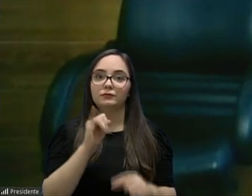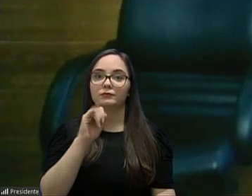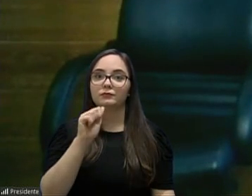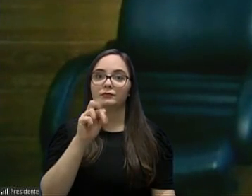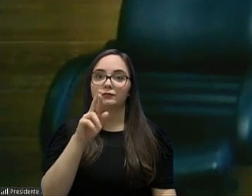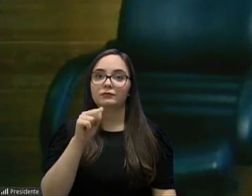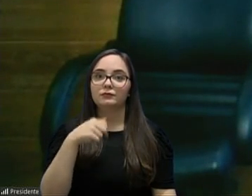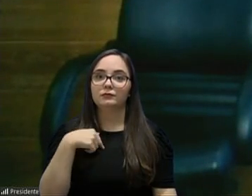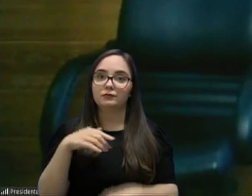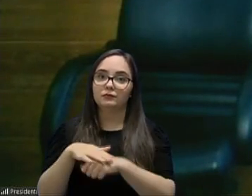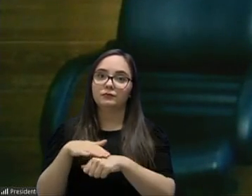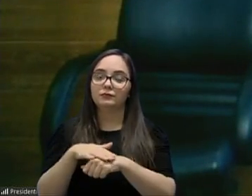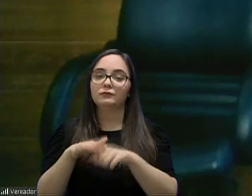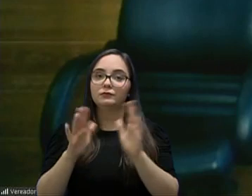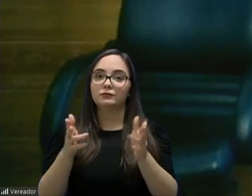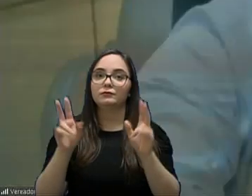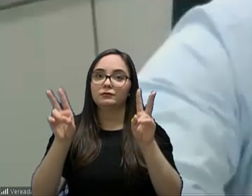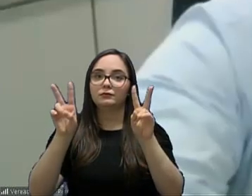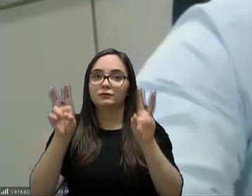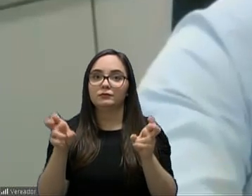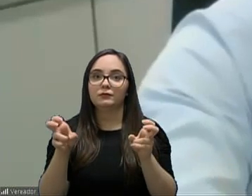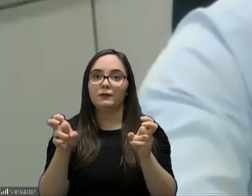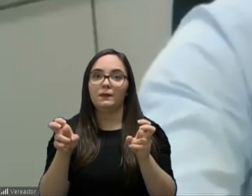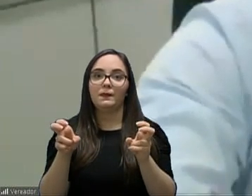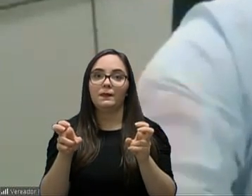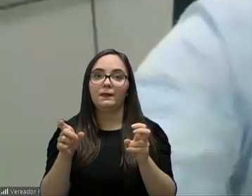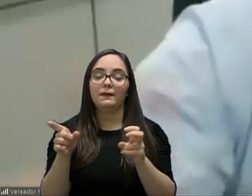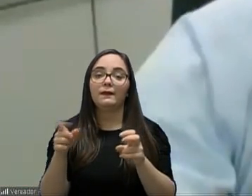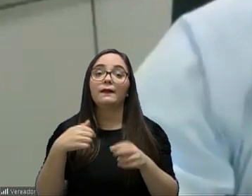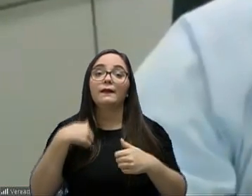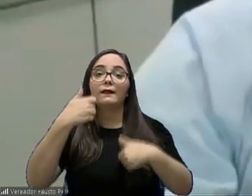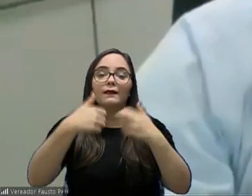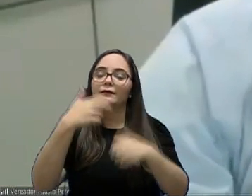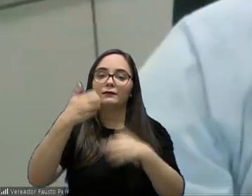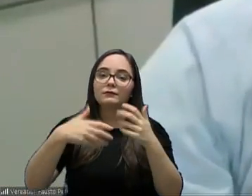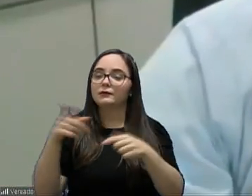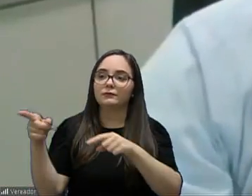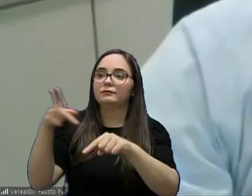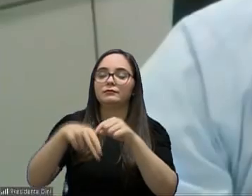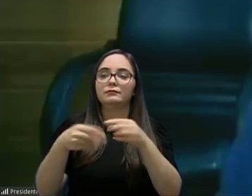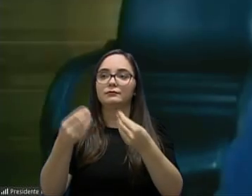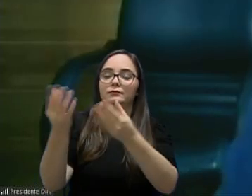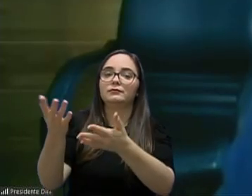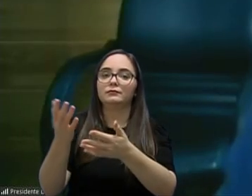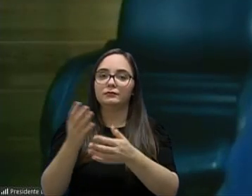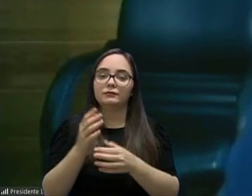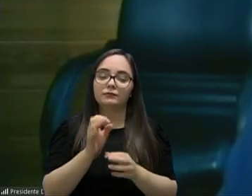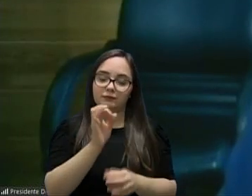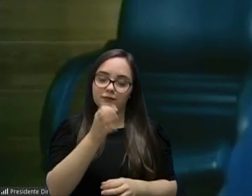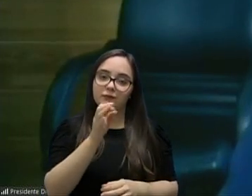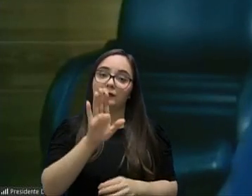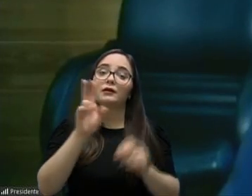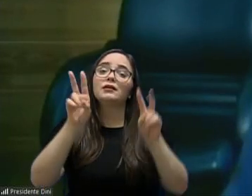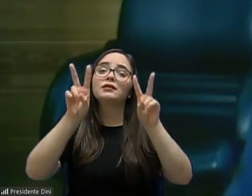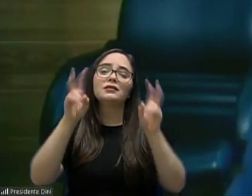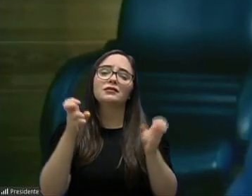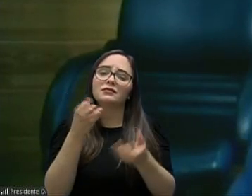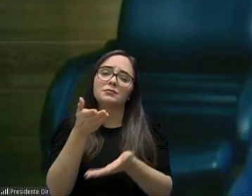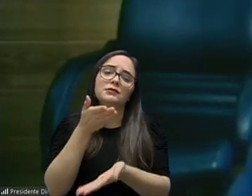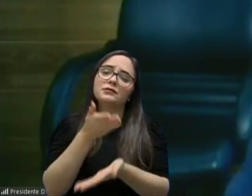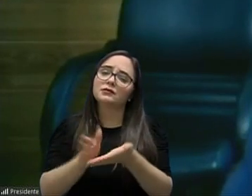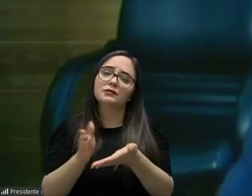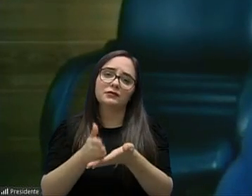agora pelo assunto. É que eu estava na minha fala, o senhor interrompeu e passou para ela. Oi. Não, tudo bem, mas é um assunto que não tem nada a